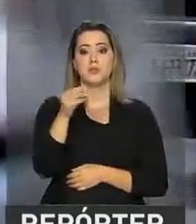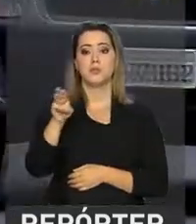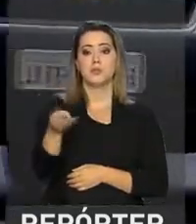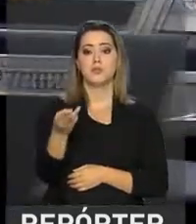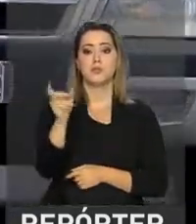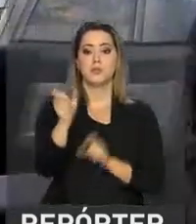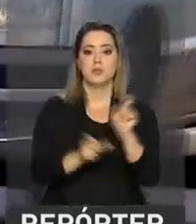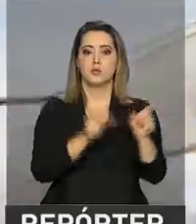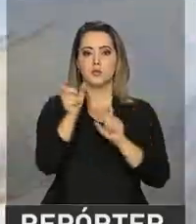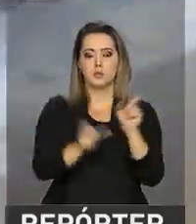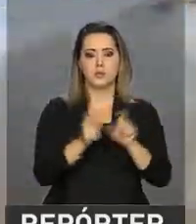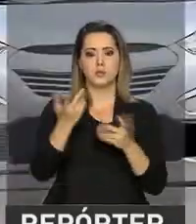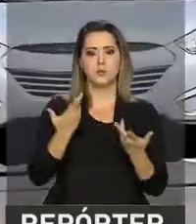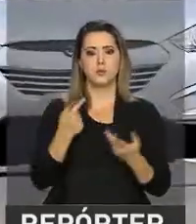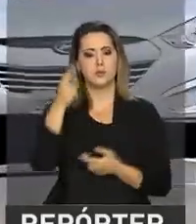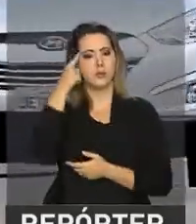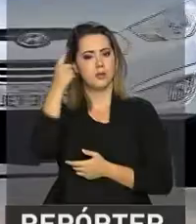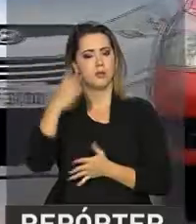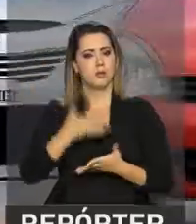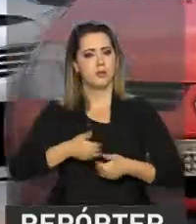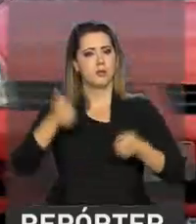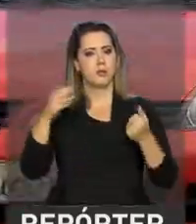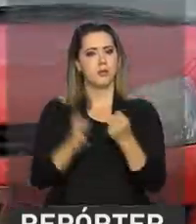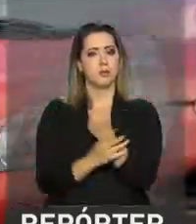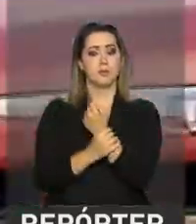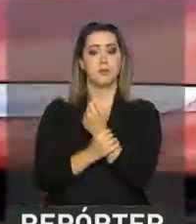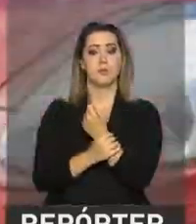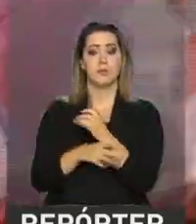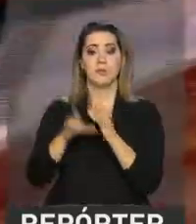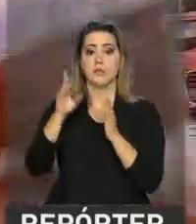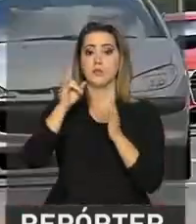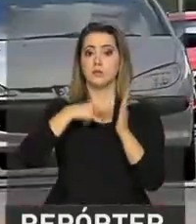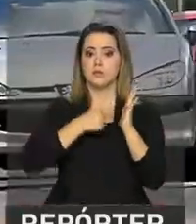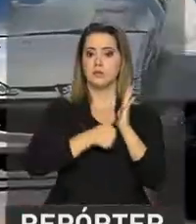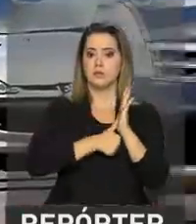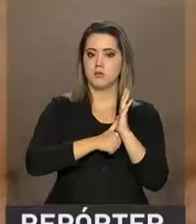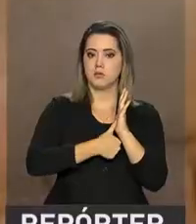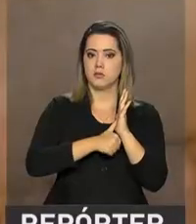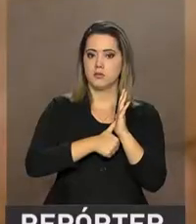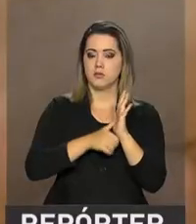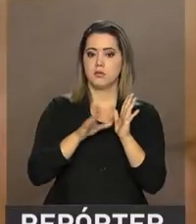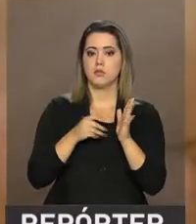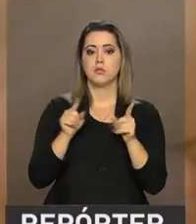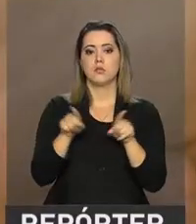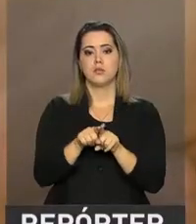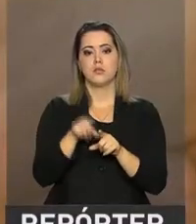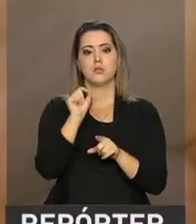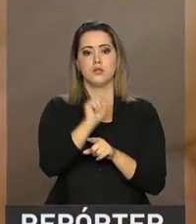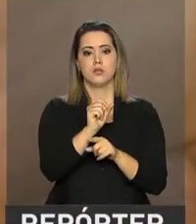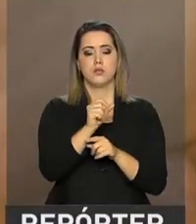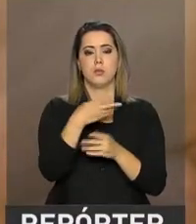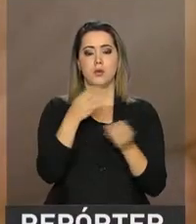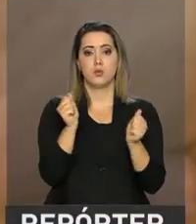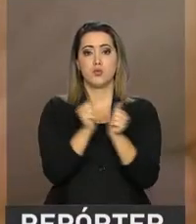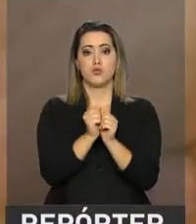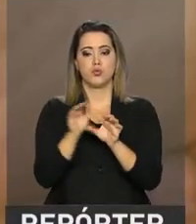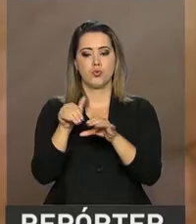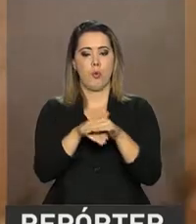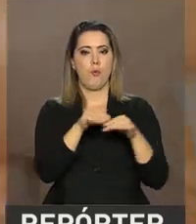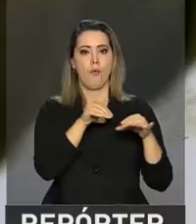brasileiros a idéia é aumentar a segurança da identificação civil e do cadastramento biométrico dos